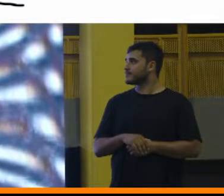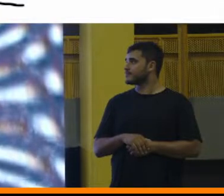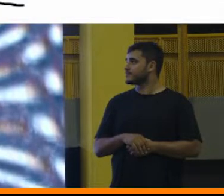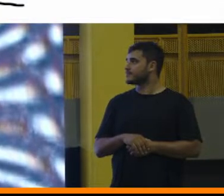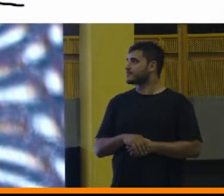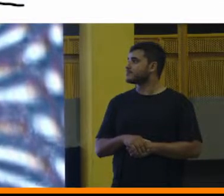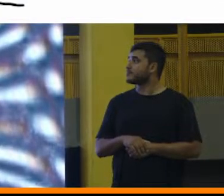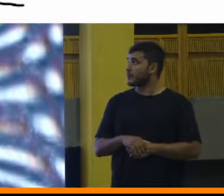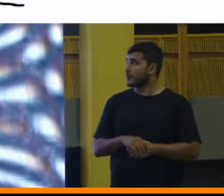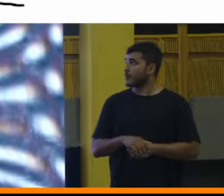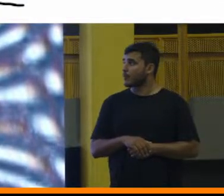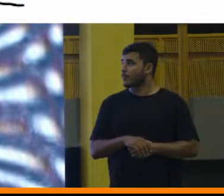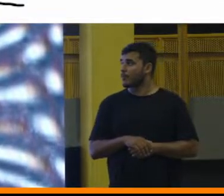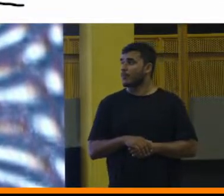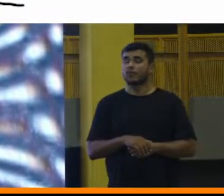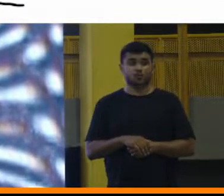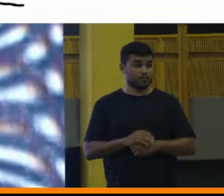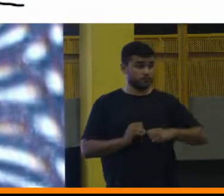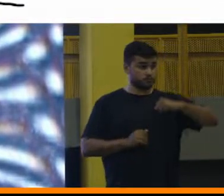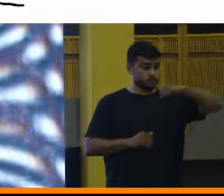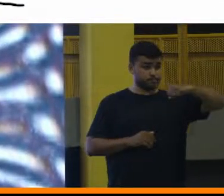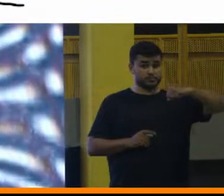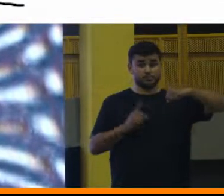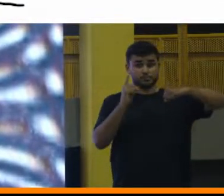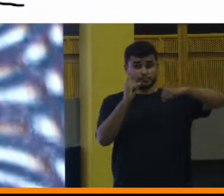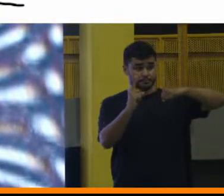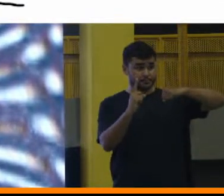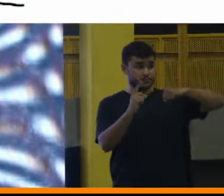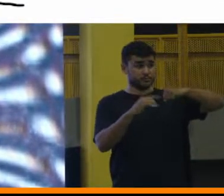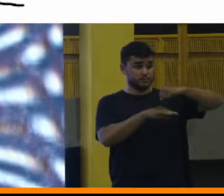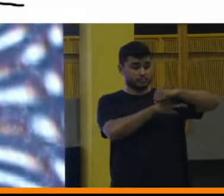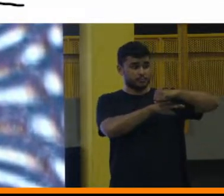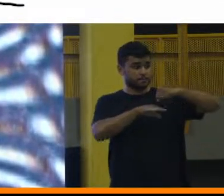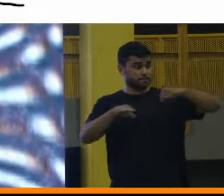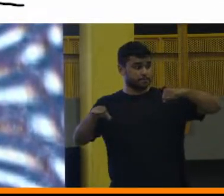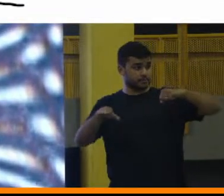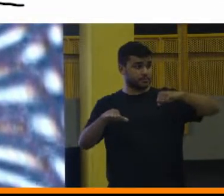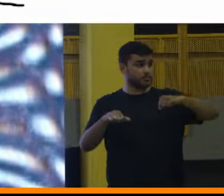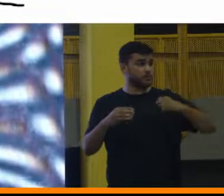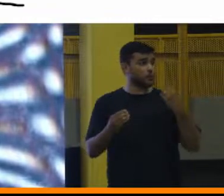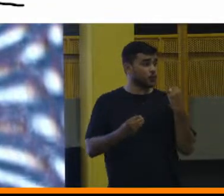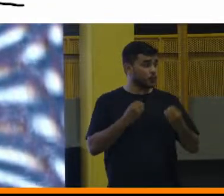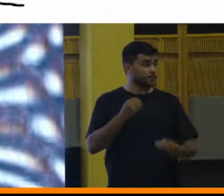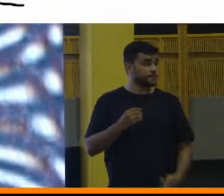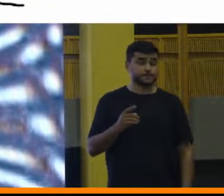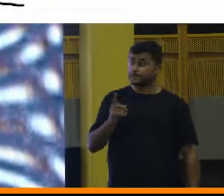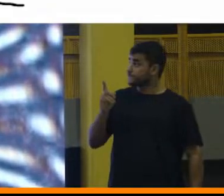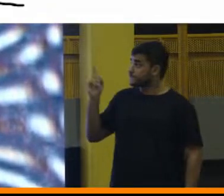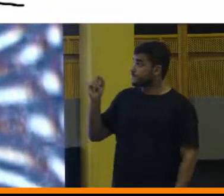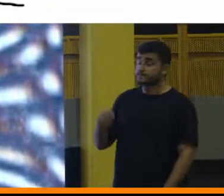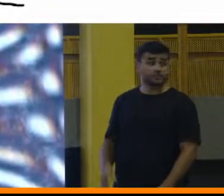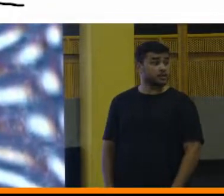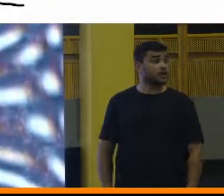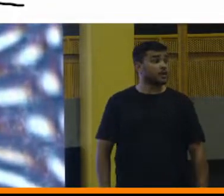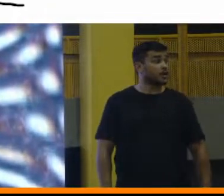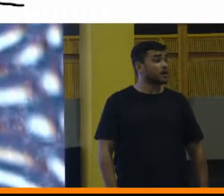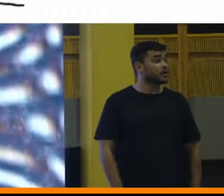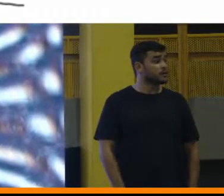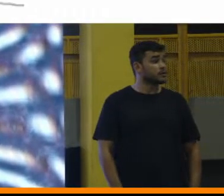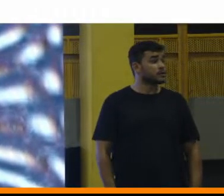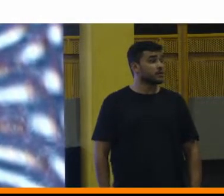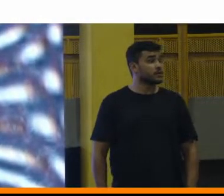Separa o bloco, o sujeito e o chão. Está aí, bonitinho. Agora a gente